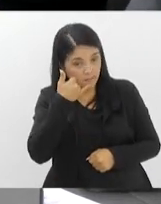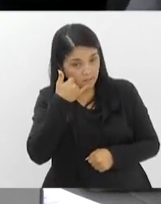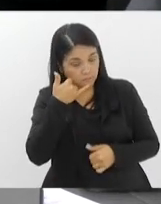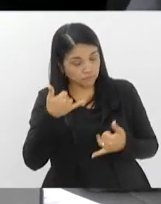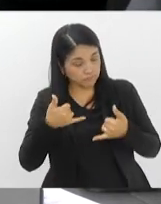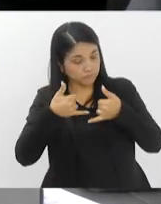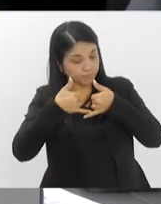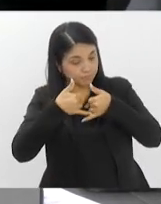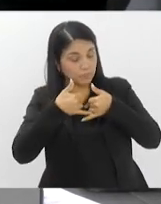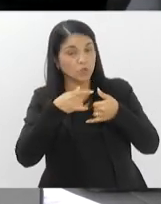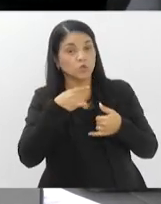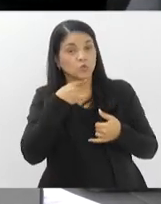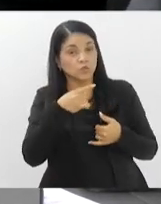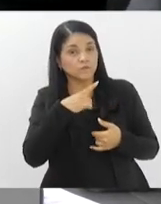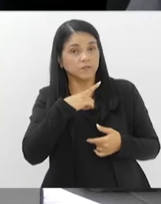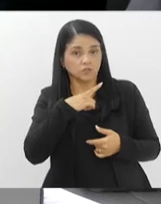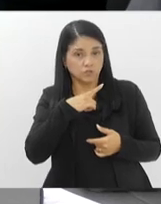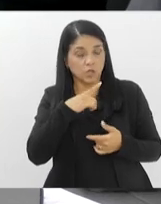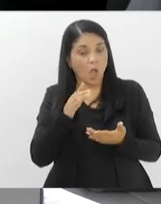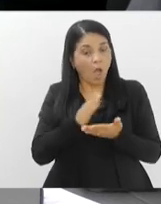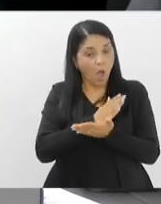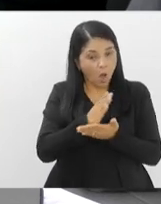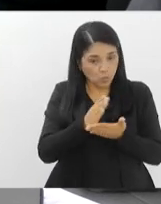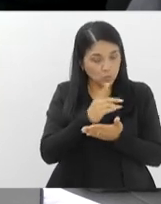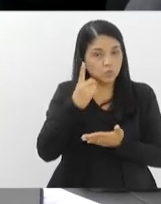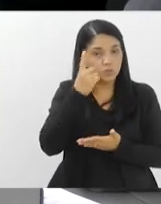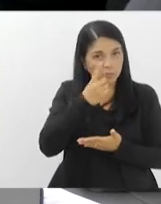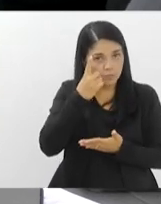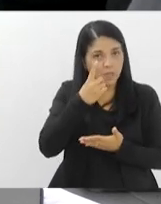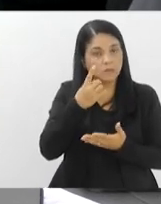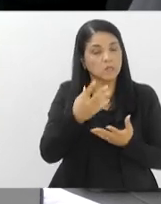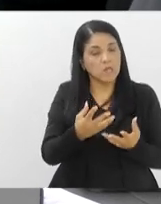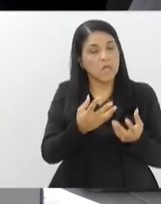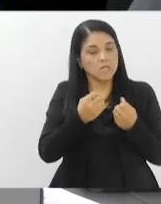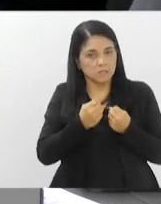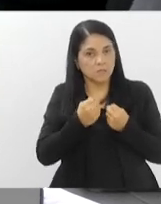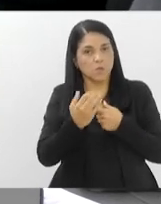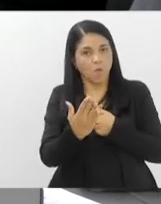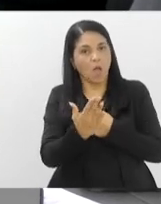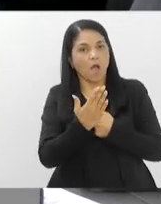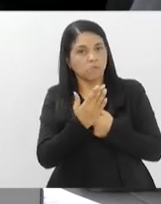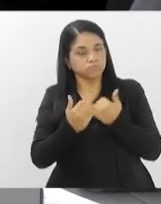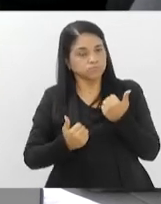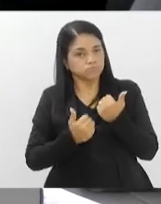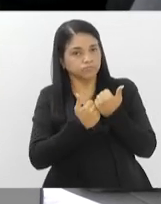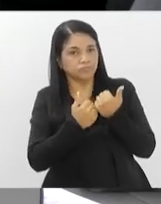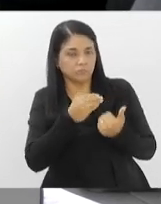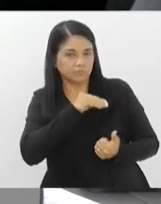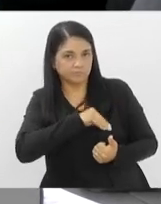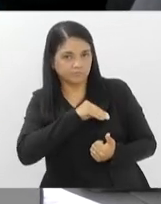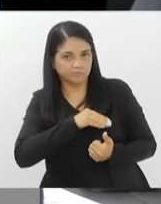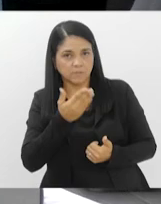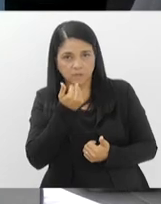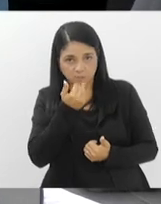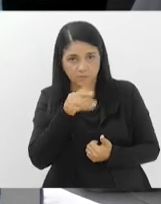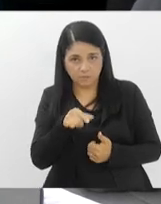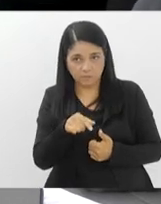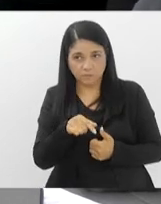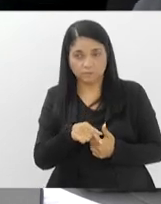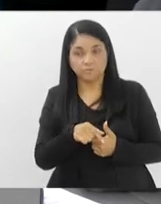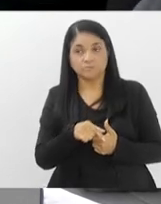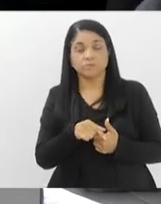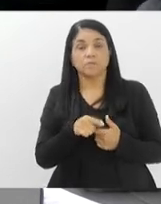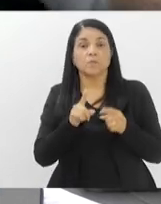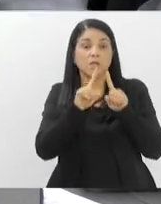havia dúvida, que alguns deputados realmente tinham recebido isso, por uma interpretação de que